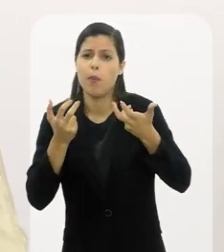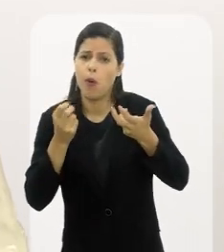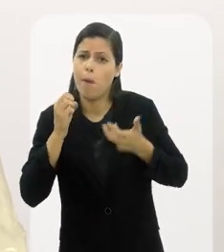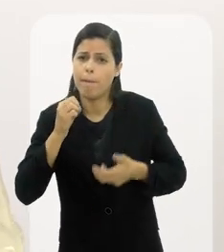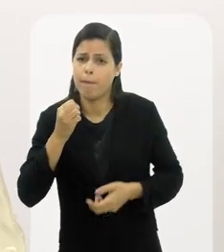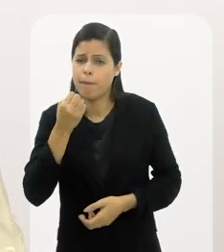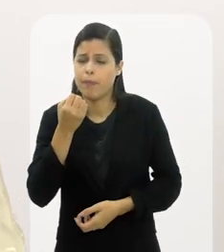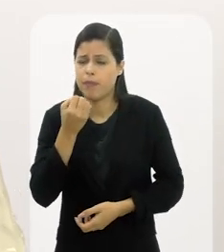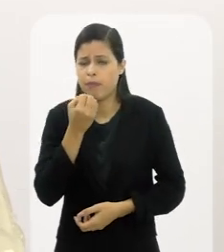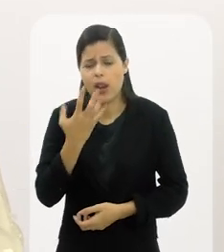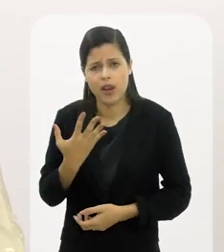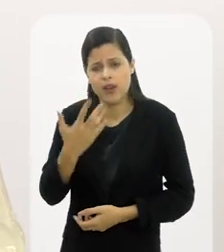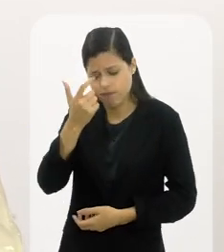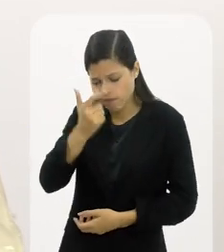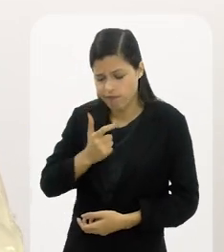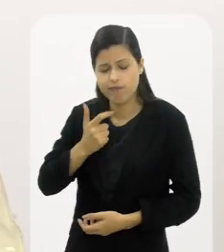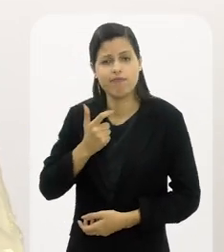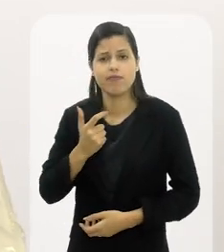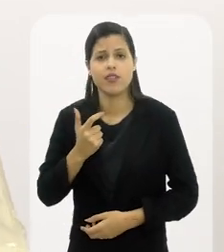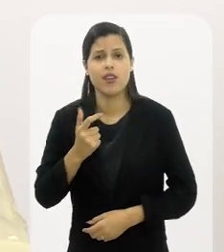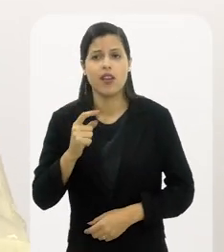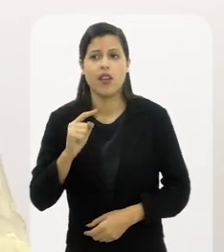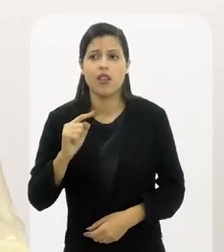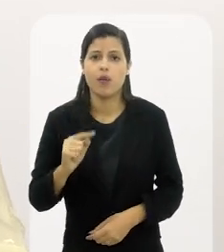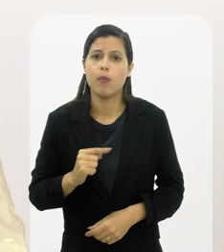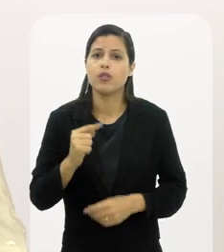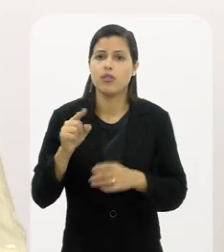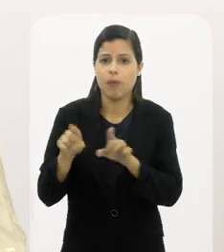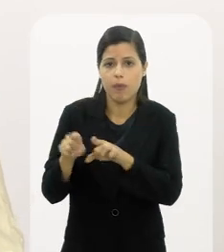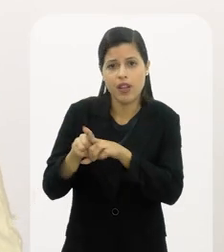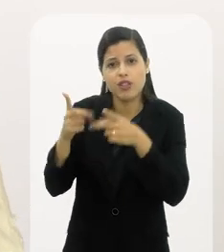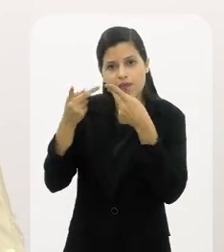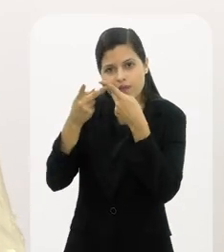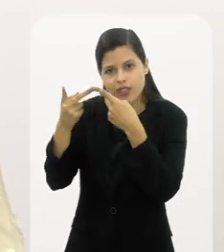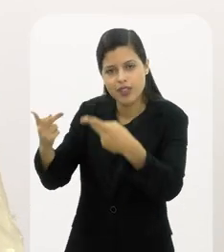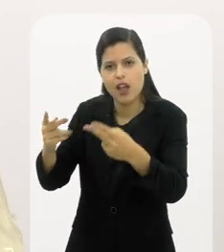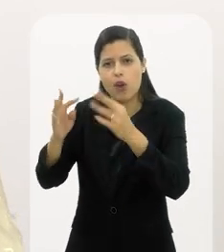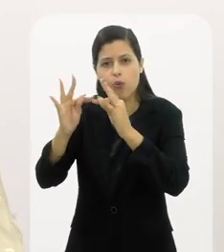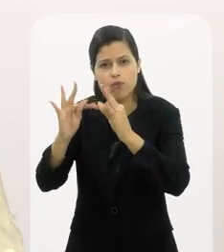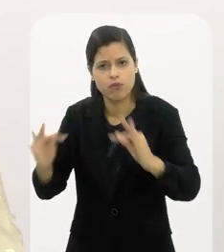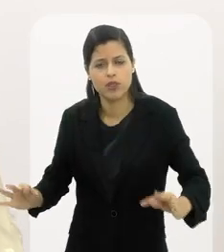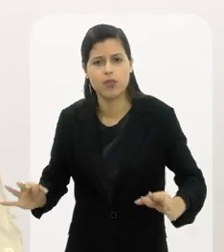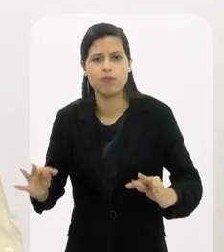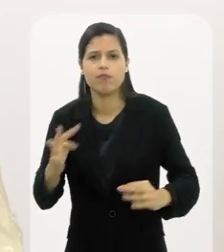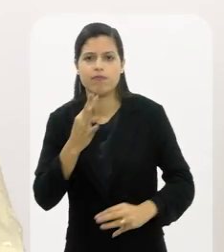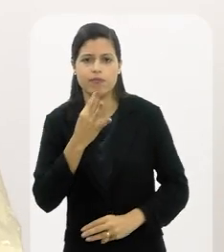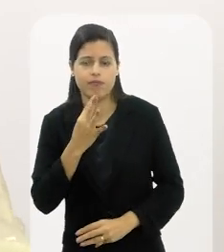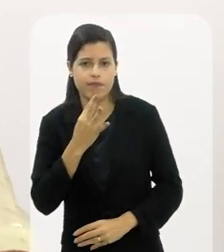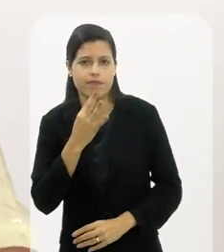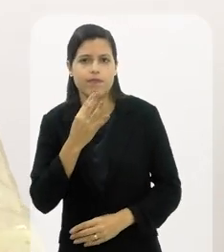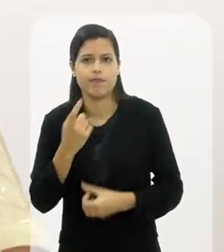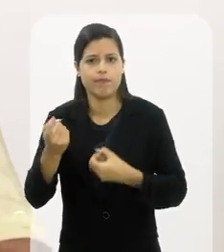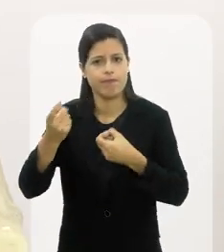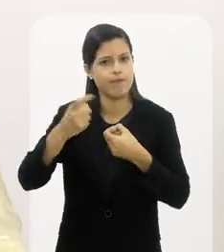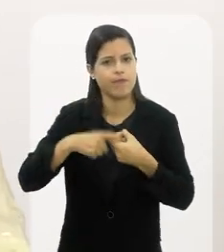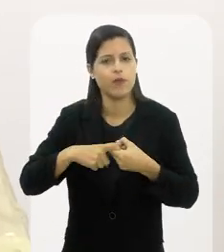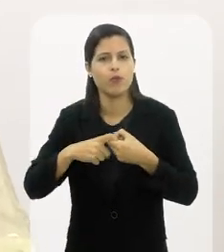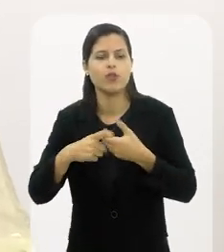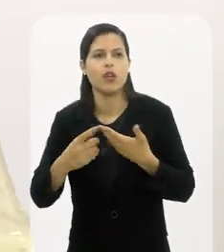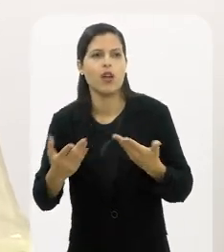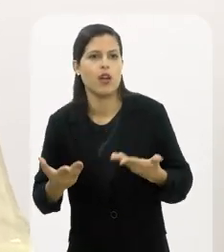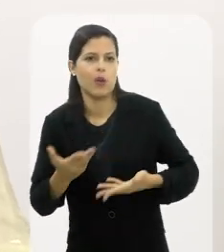que eu estava muito bem e que aquilo fez bem. E aí chegaram ao templo, vários deles, e conheceram. E foram voltando